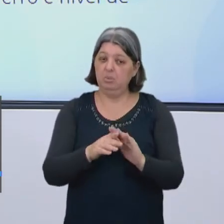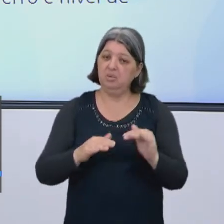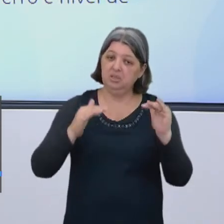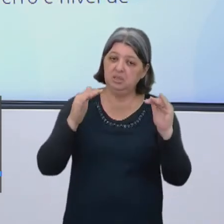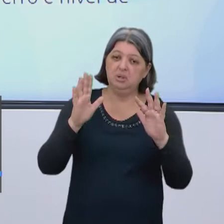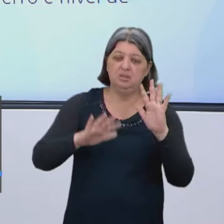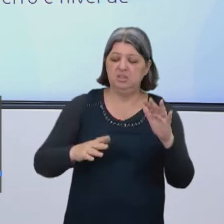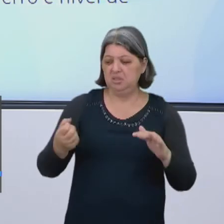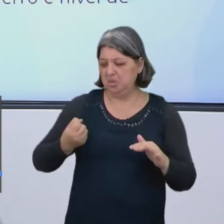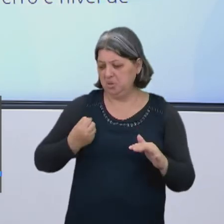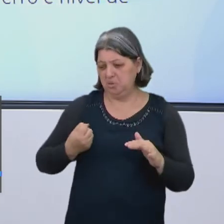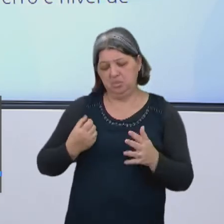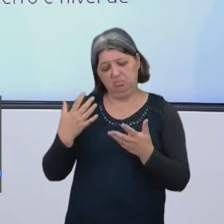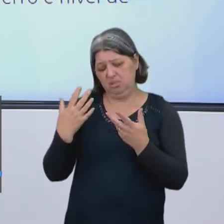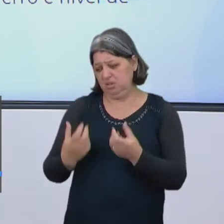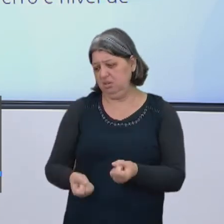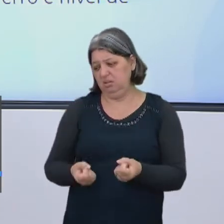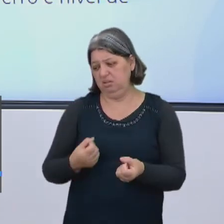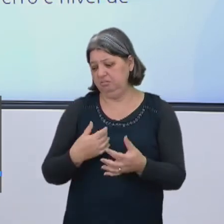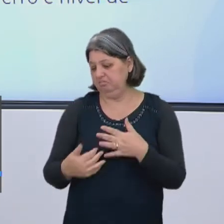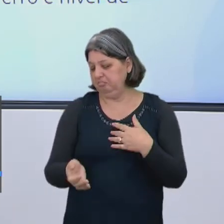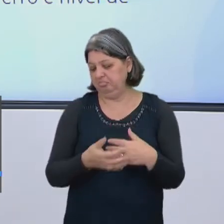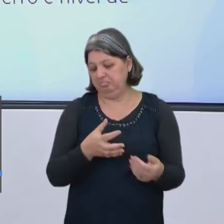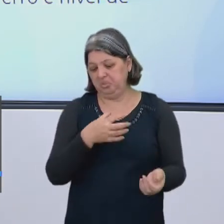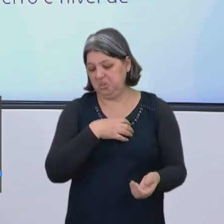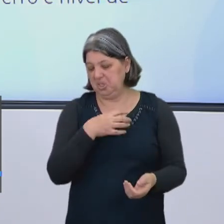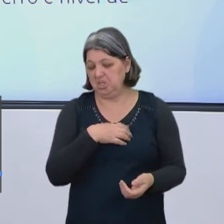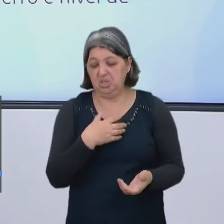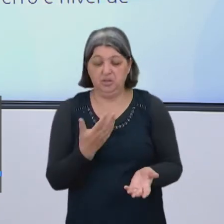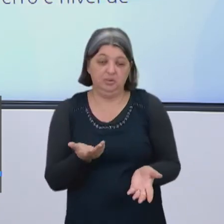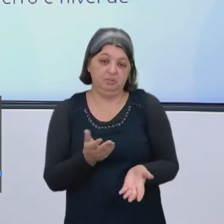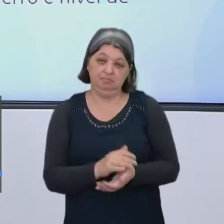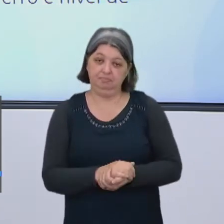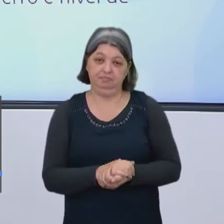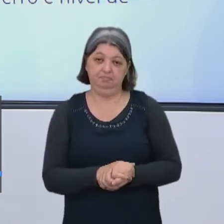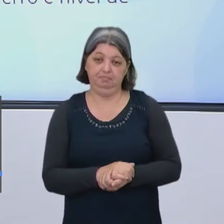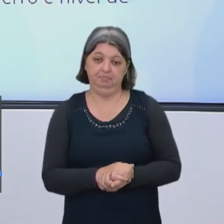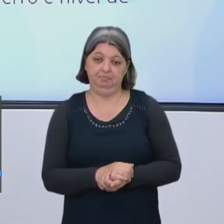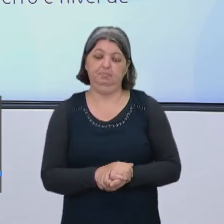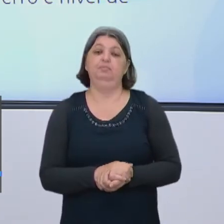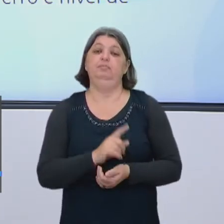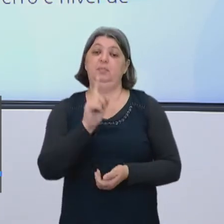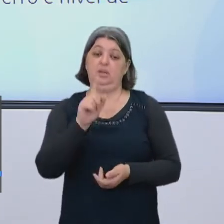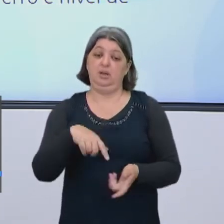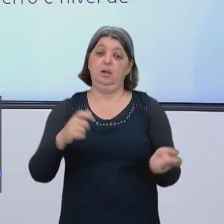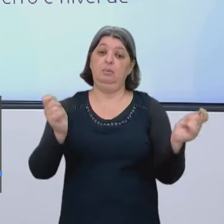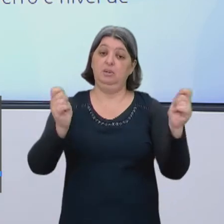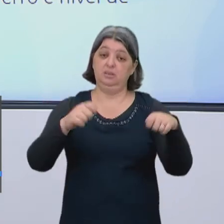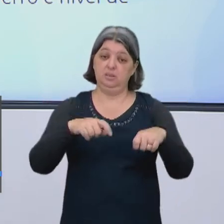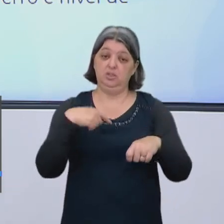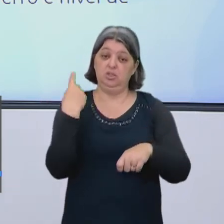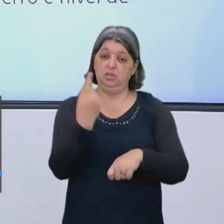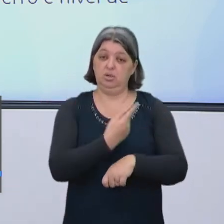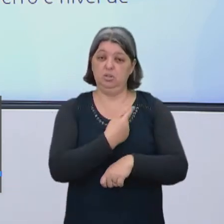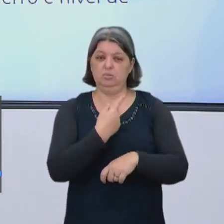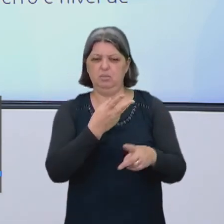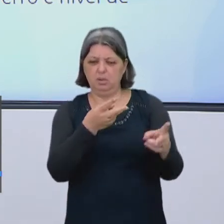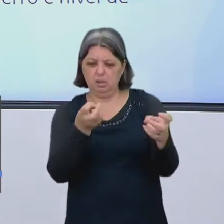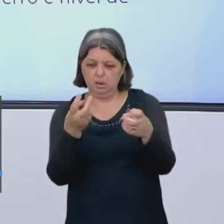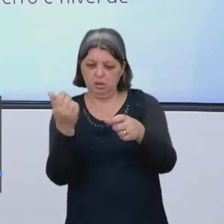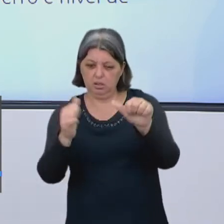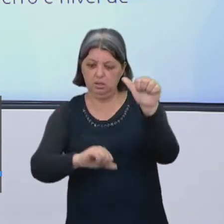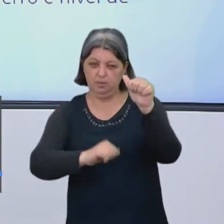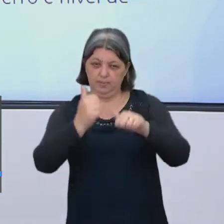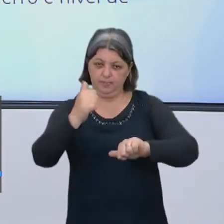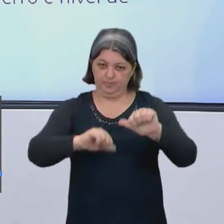os números e aceita como ponto final. Né? Então, essa capacidade que a gente tem de olhar,